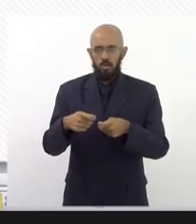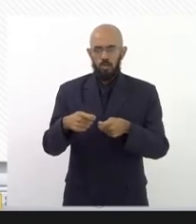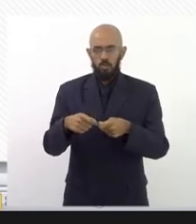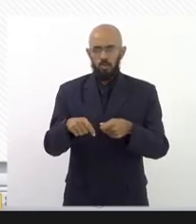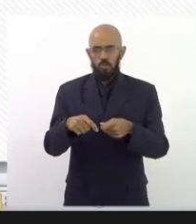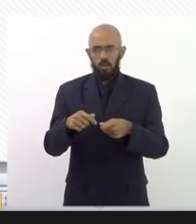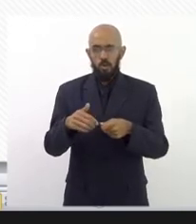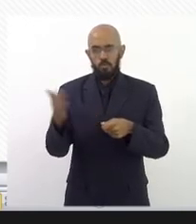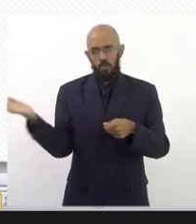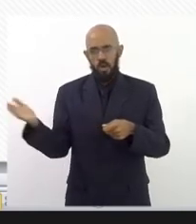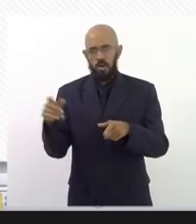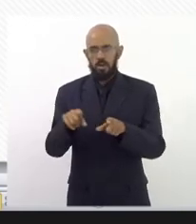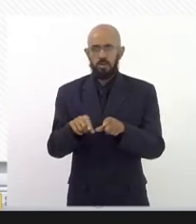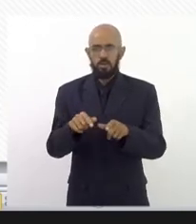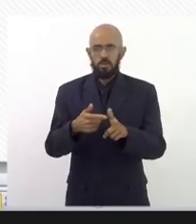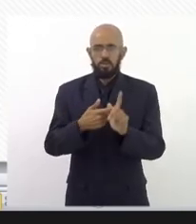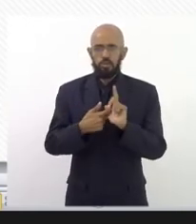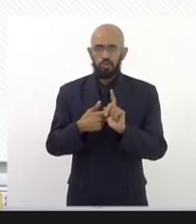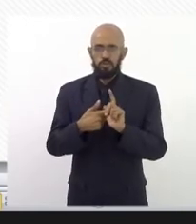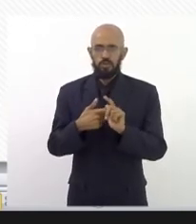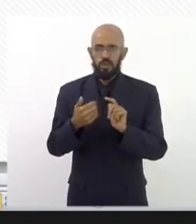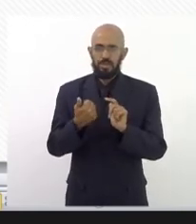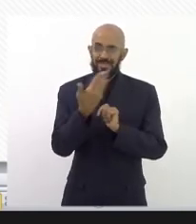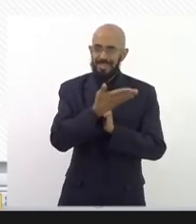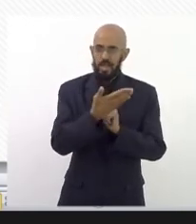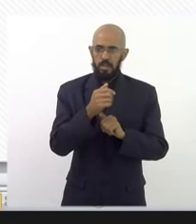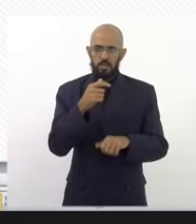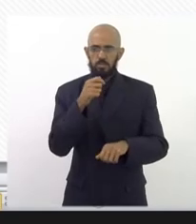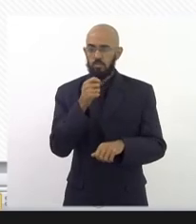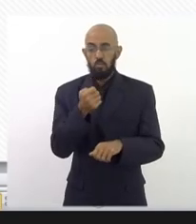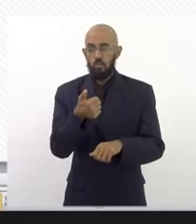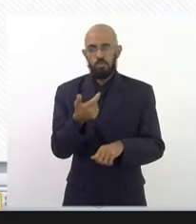dívida externa a gente não tem praticamente nada.